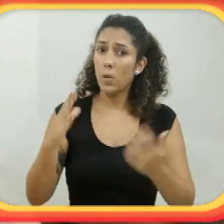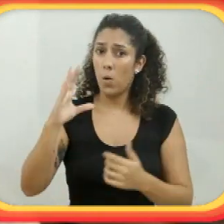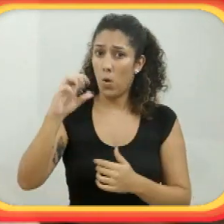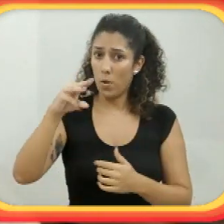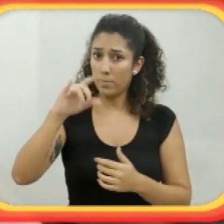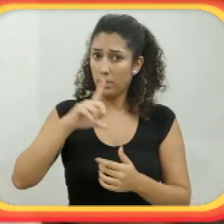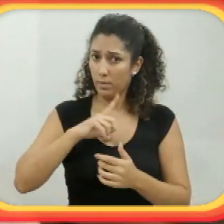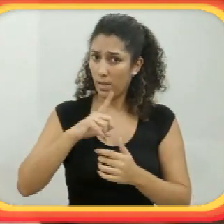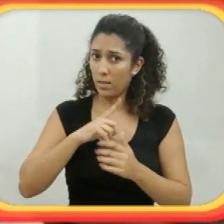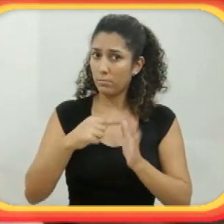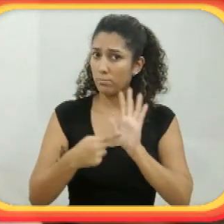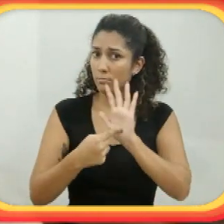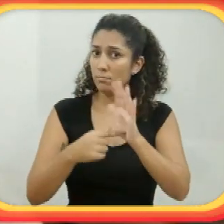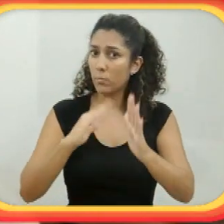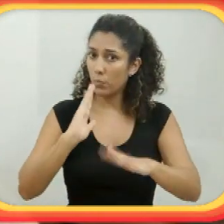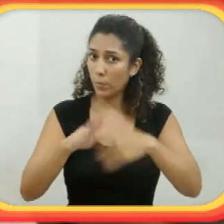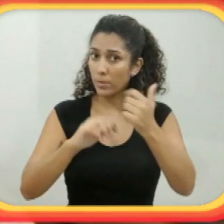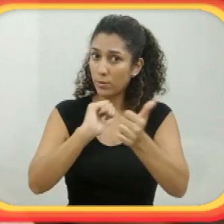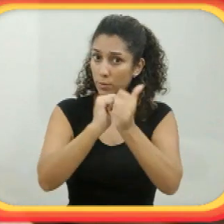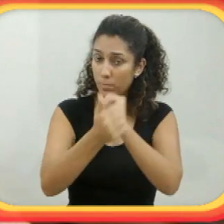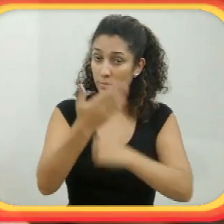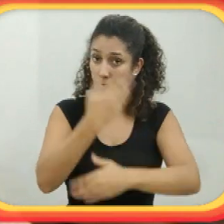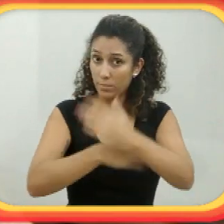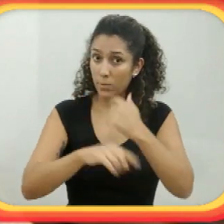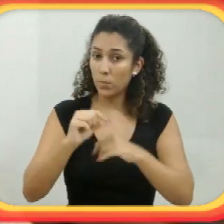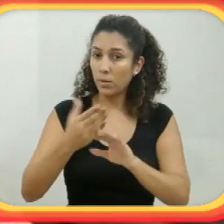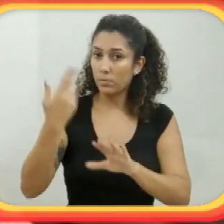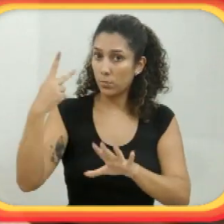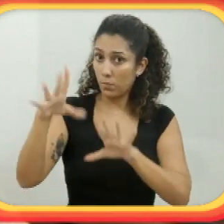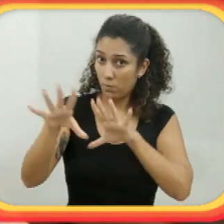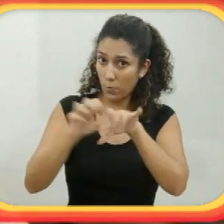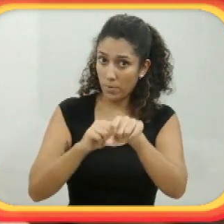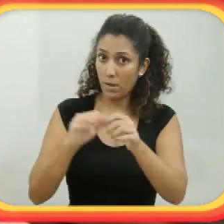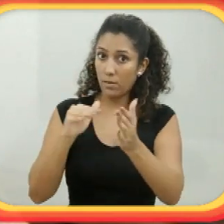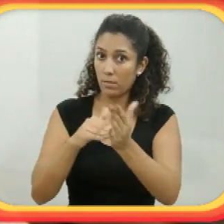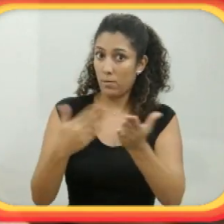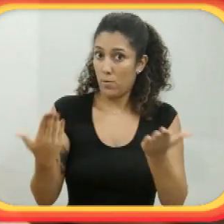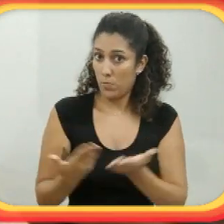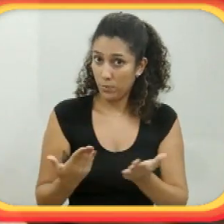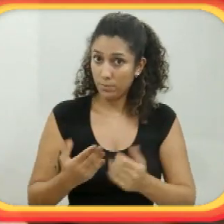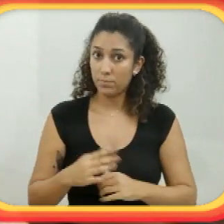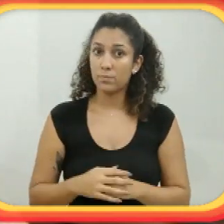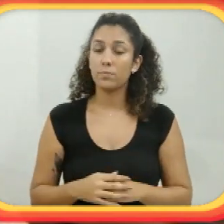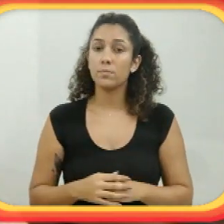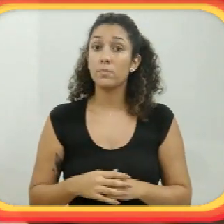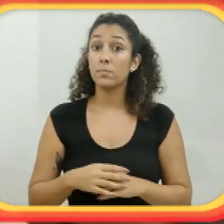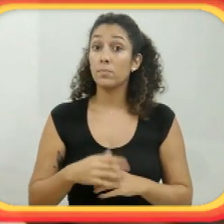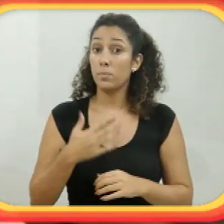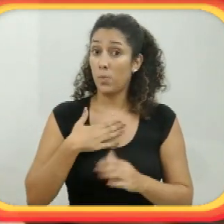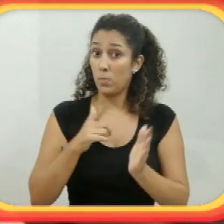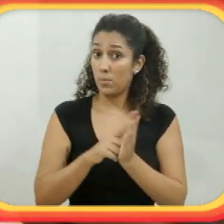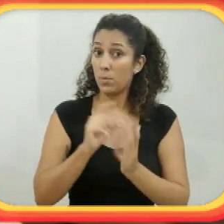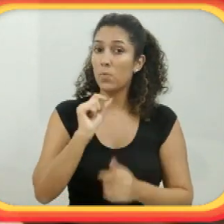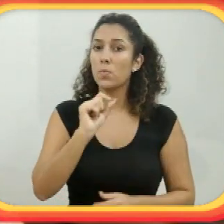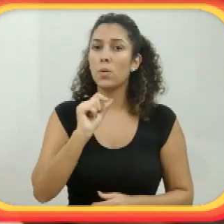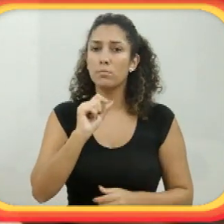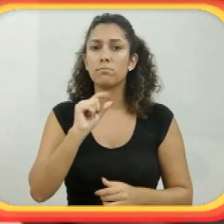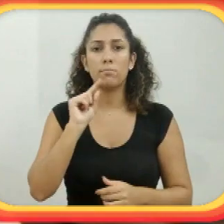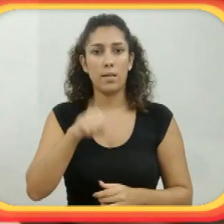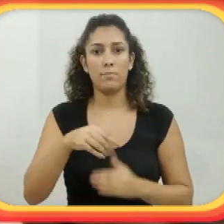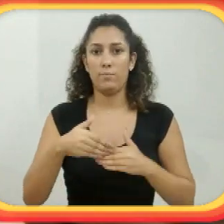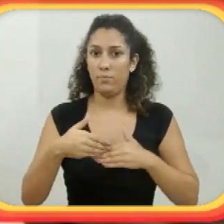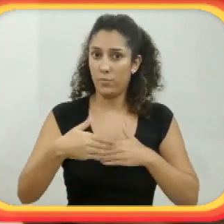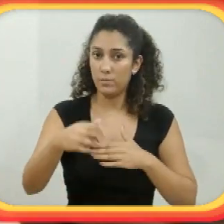Internacional, né? Então, o comitê tem a atribuição de desenvolver o esporte paralímpico desde a